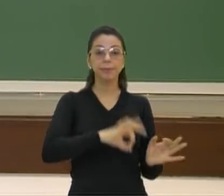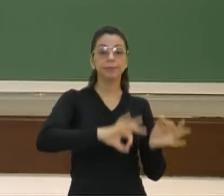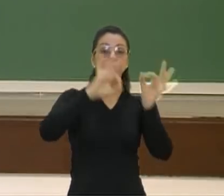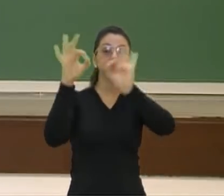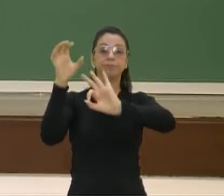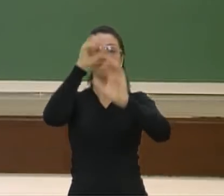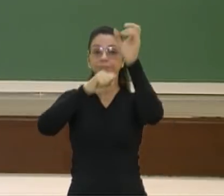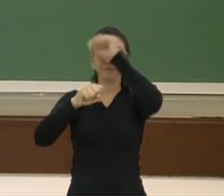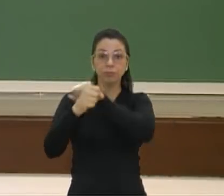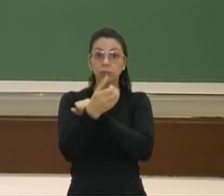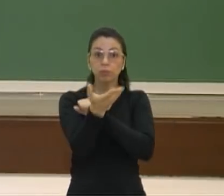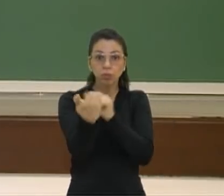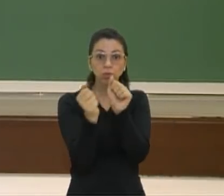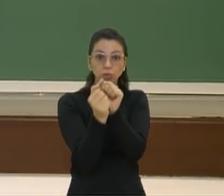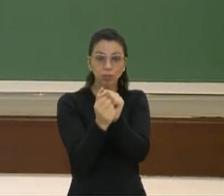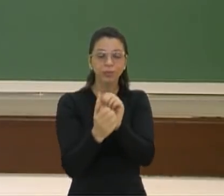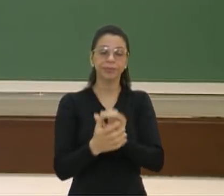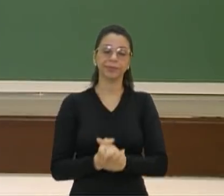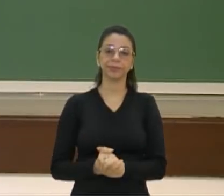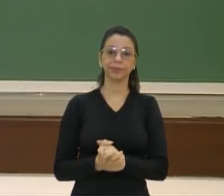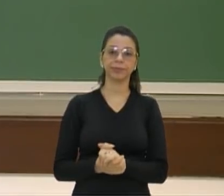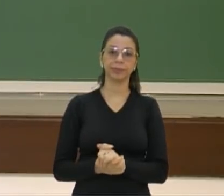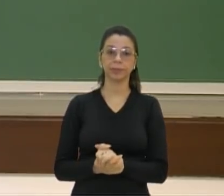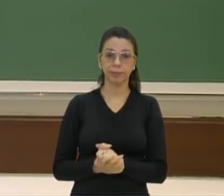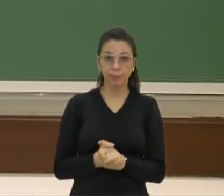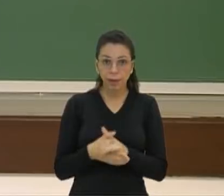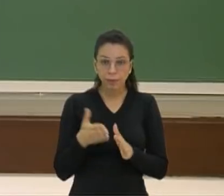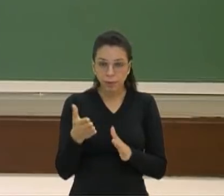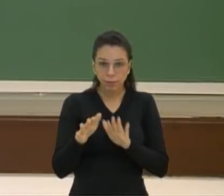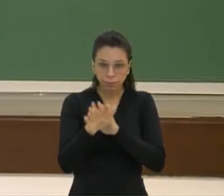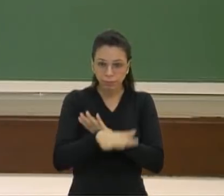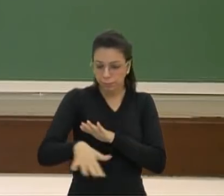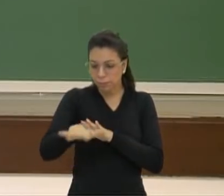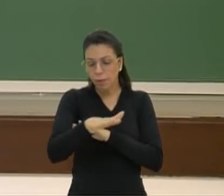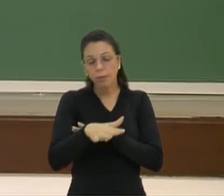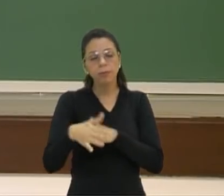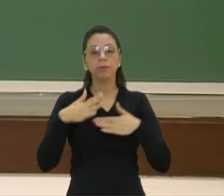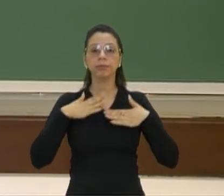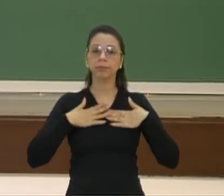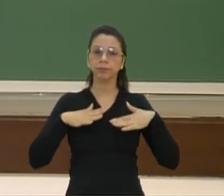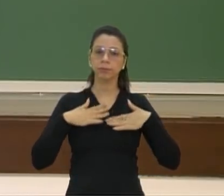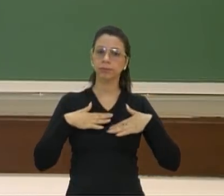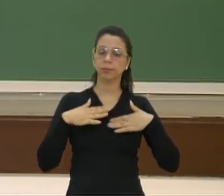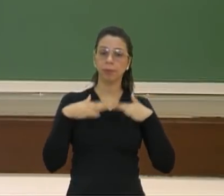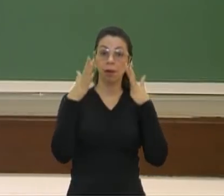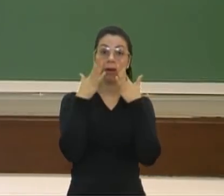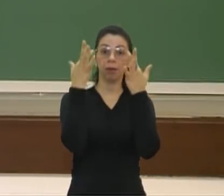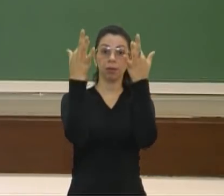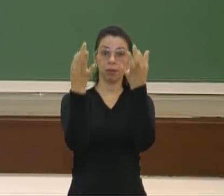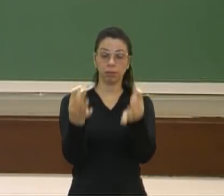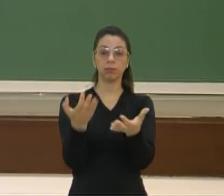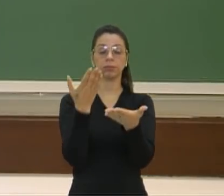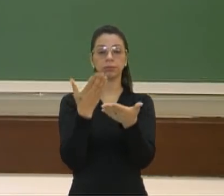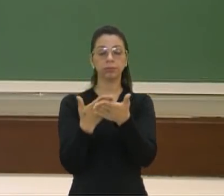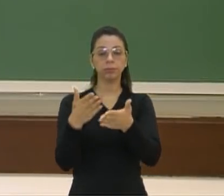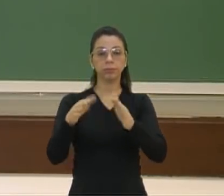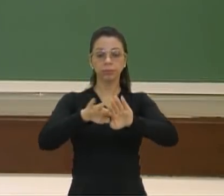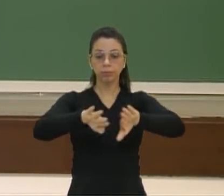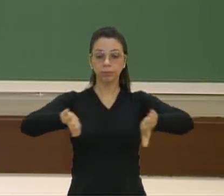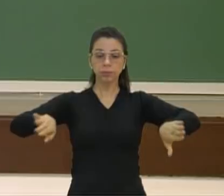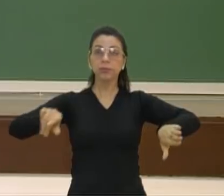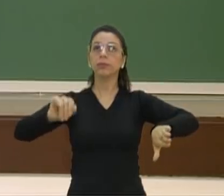aprender junto com vocês. Fora isso, você está num ambiente tranquilo, está prestando atenção nessa aula, num ambiente bem